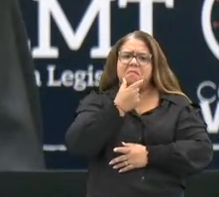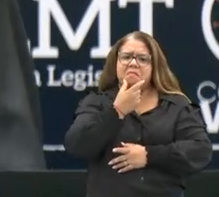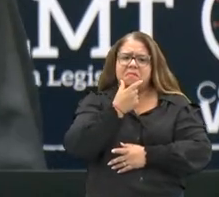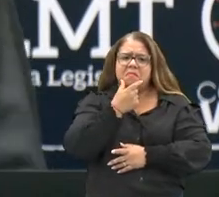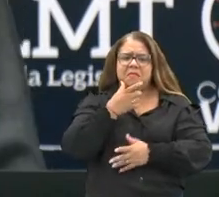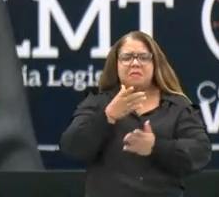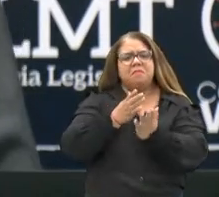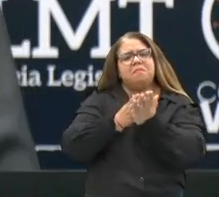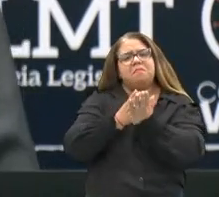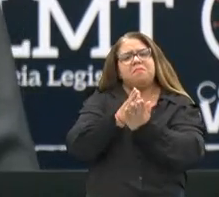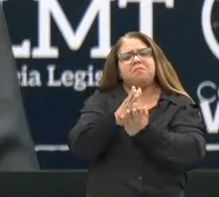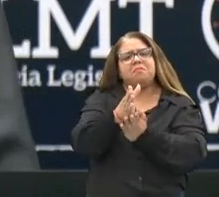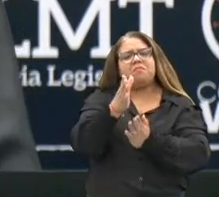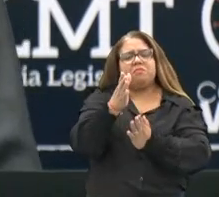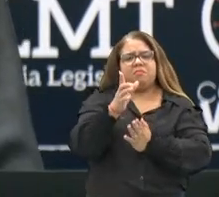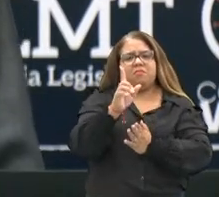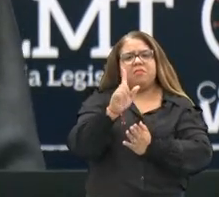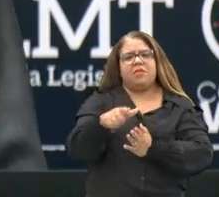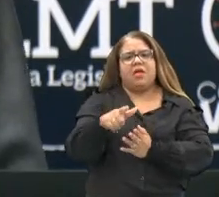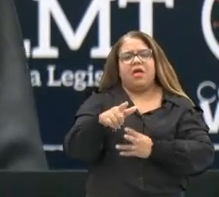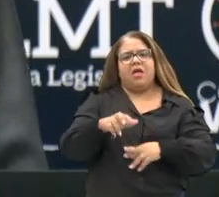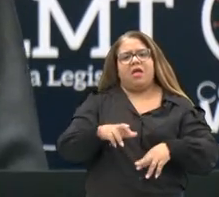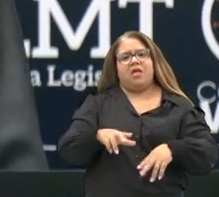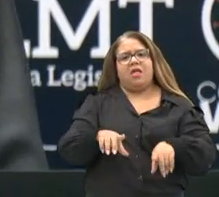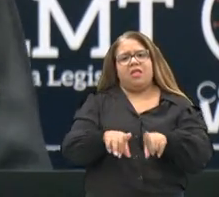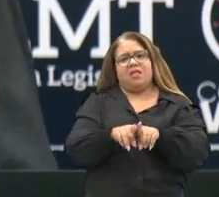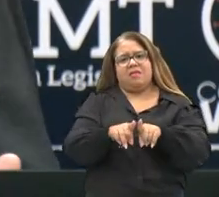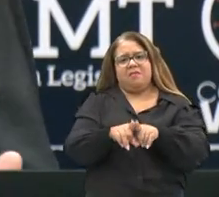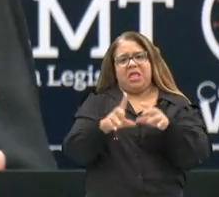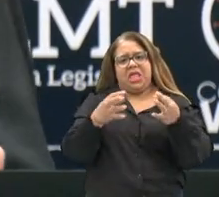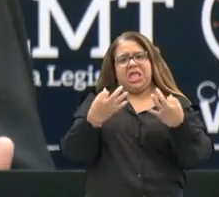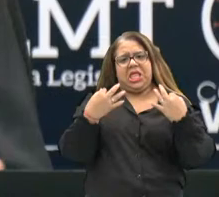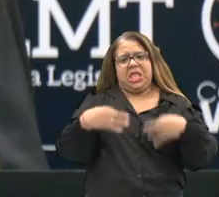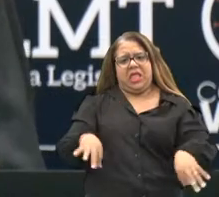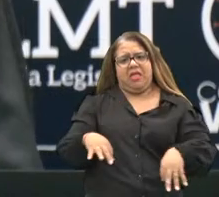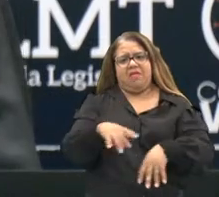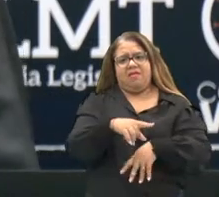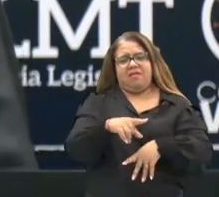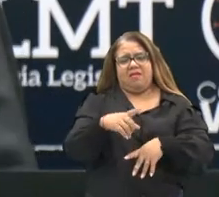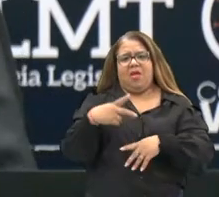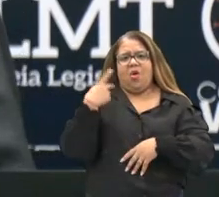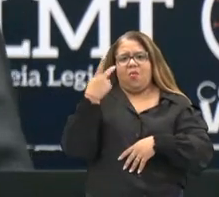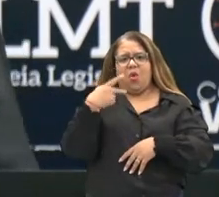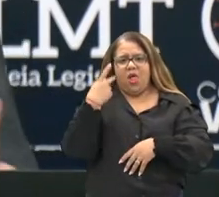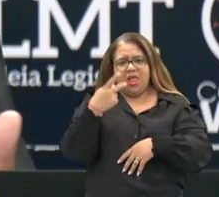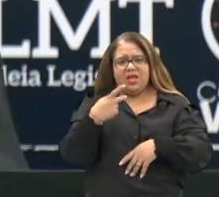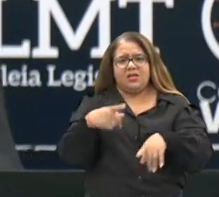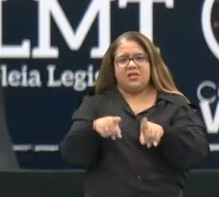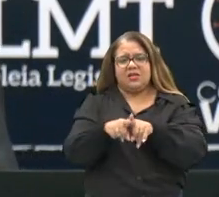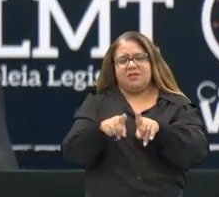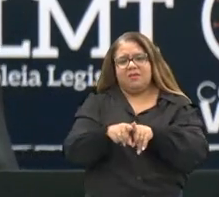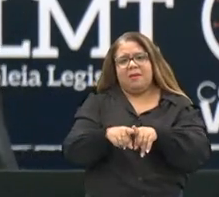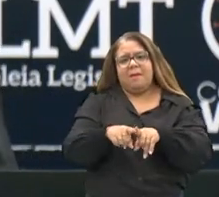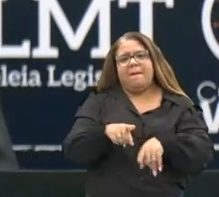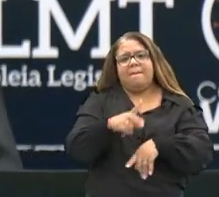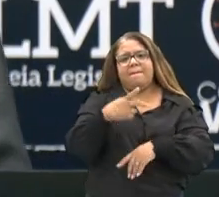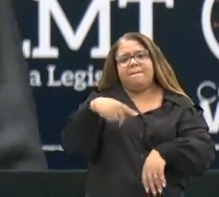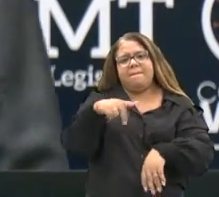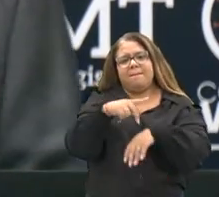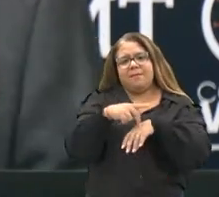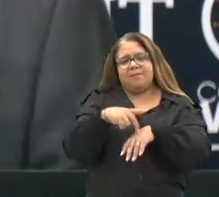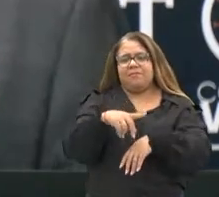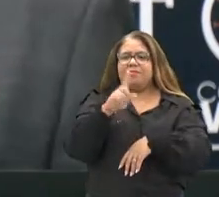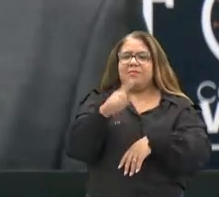de caráter invejável, homem que certamente, se todos os políticos e homens públicos do país tivessem pelo